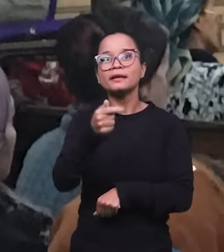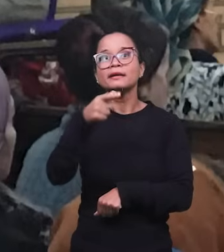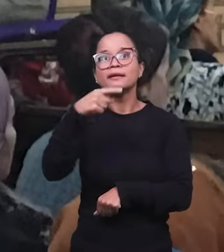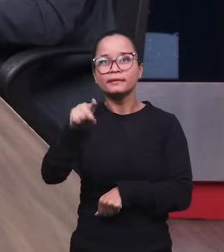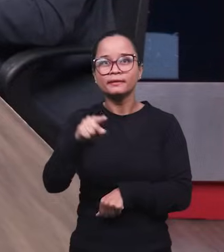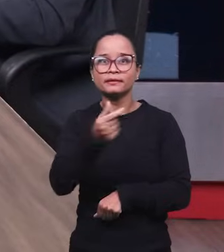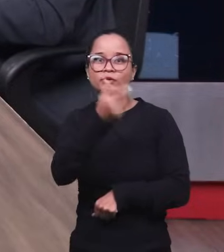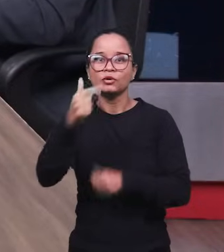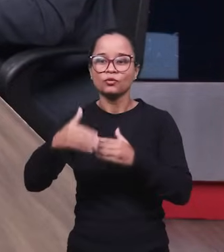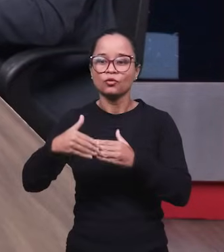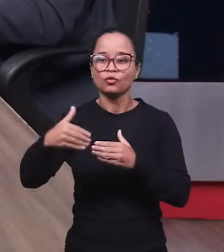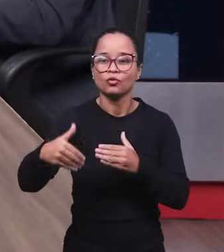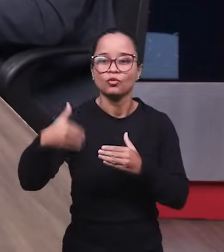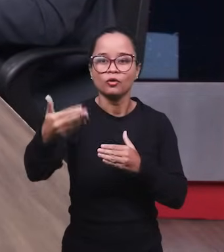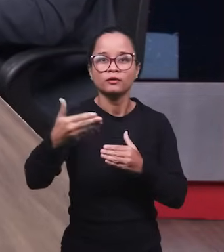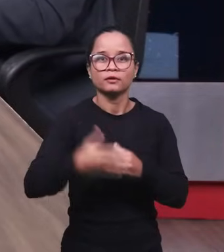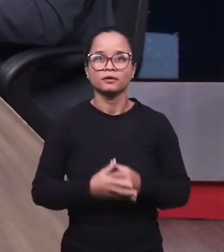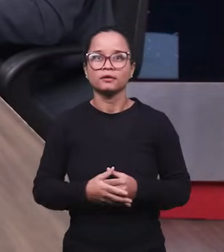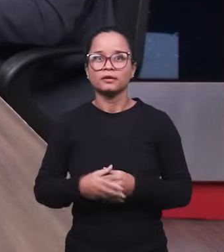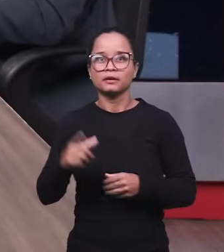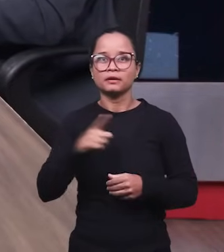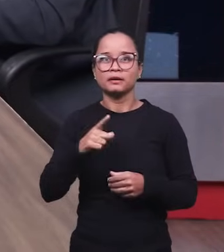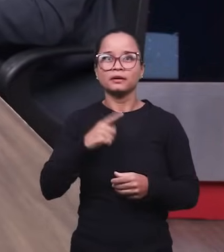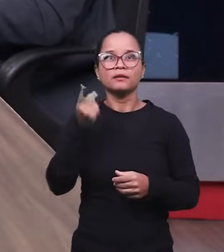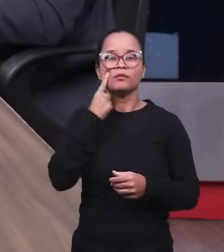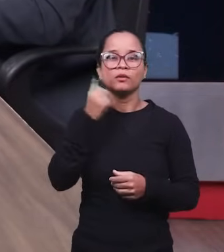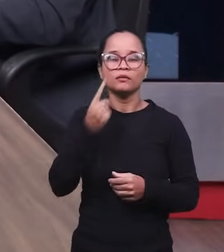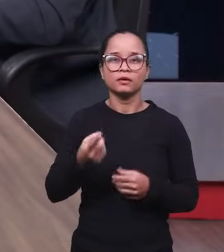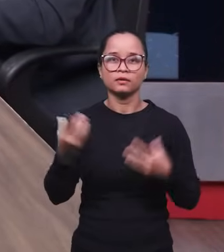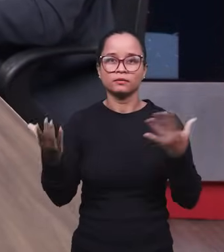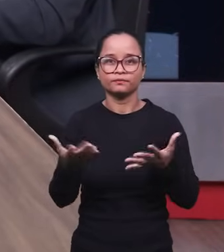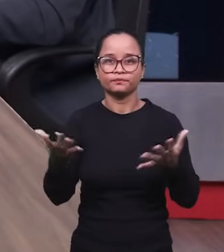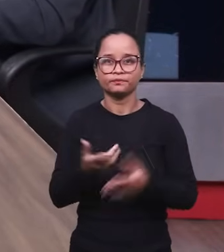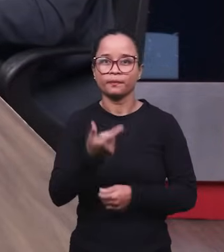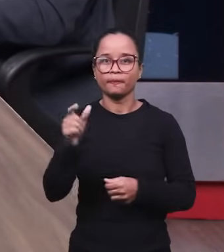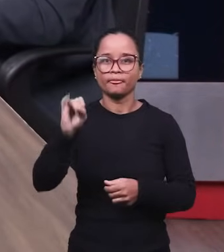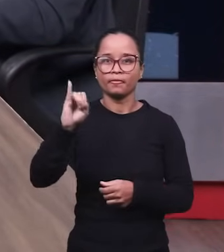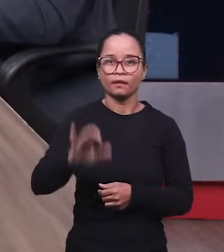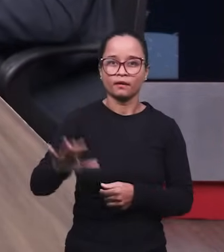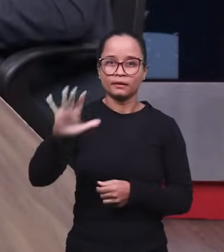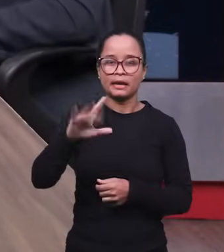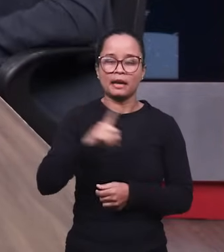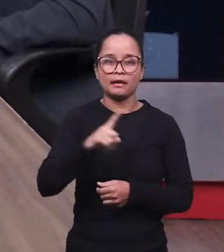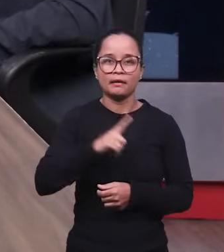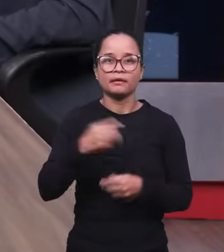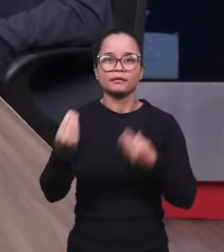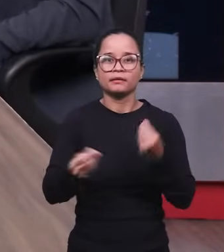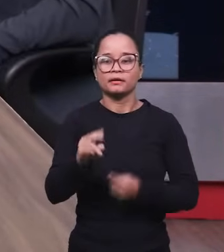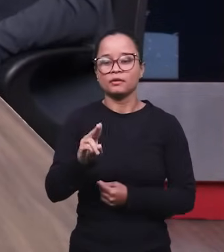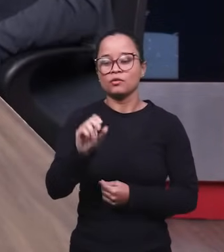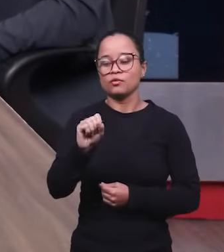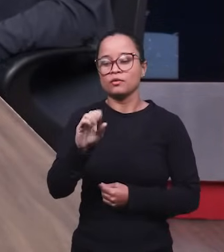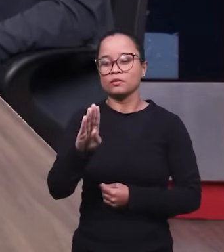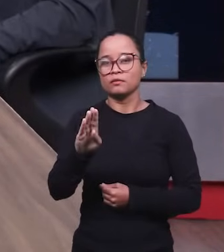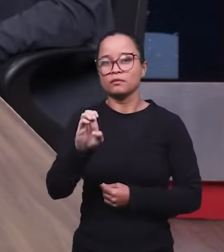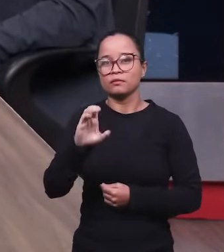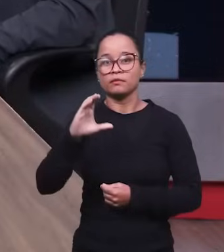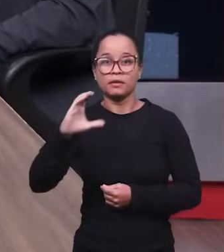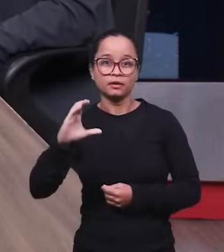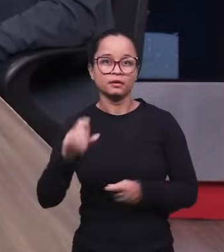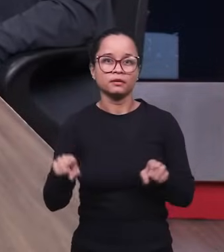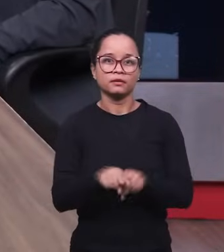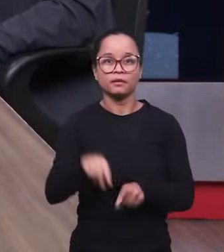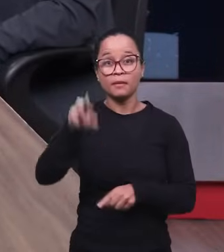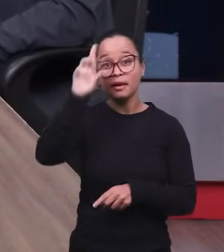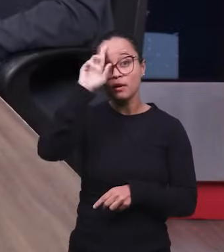os demais dali para frente, recebendo, como podemos ver na outra foto também, recebendo ali em uzbek e